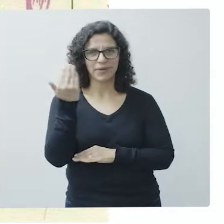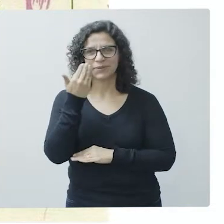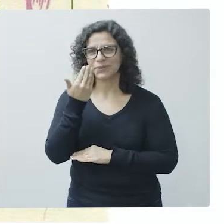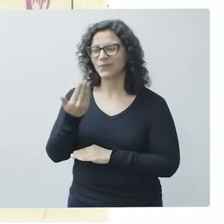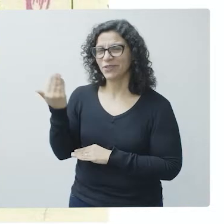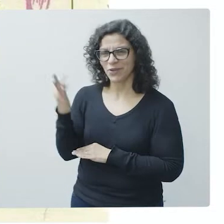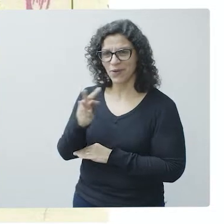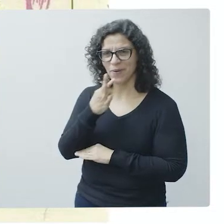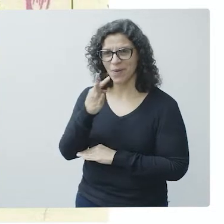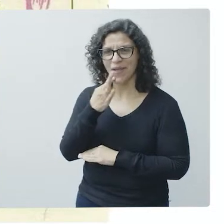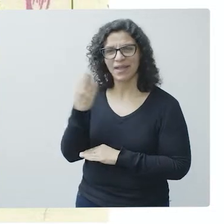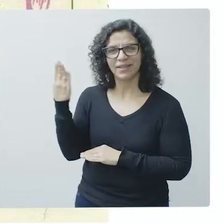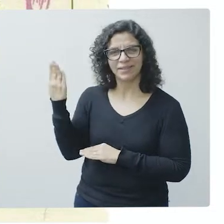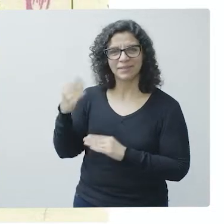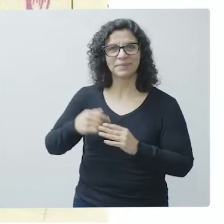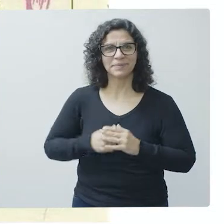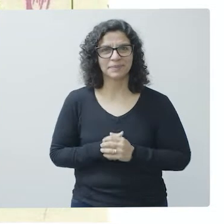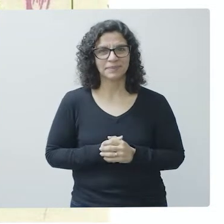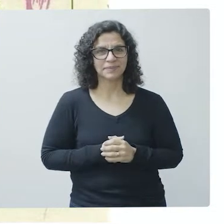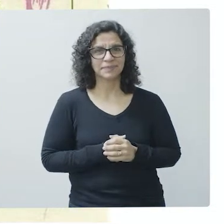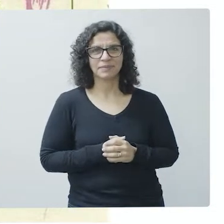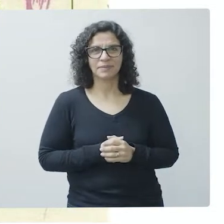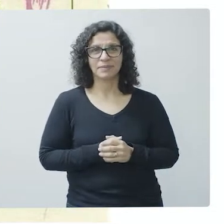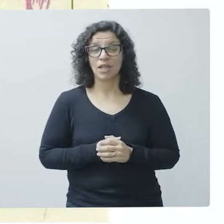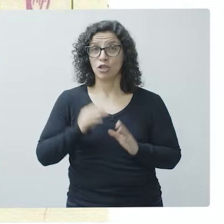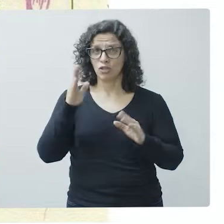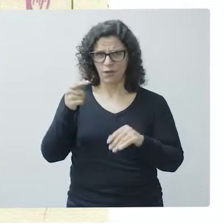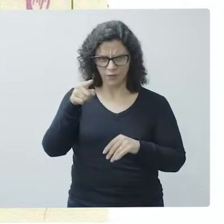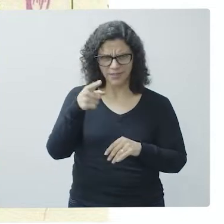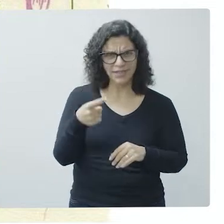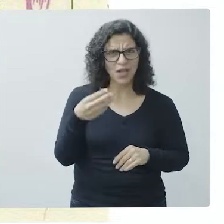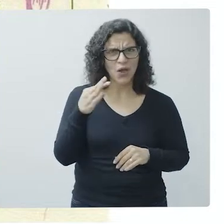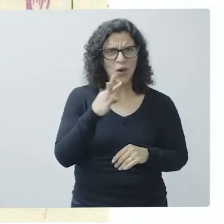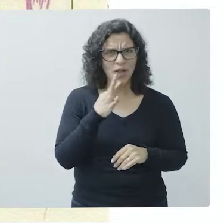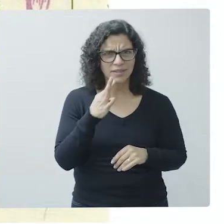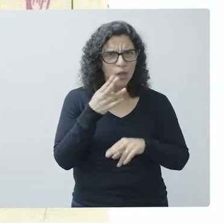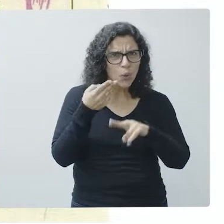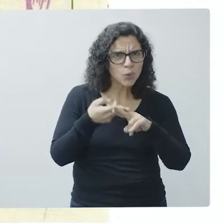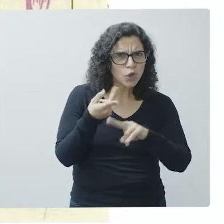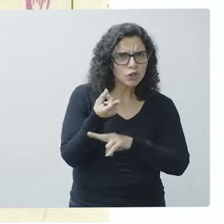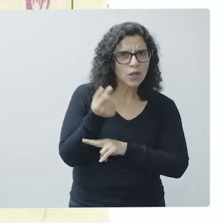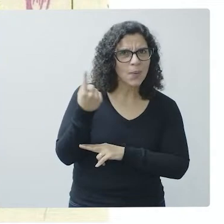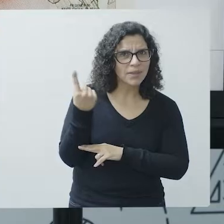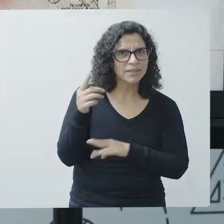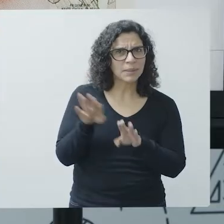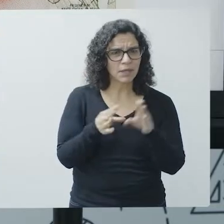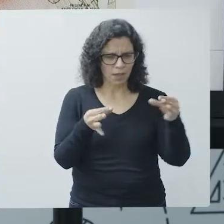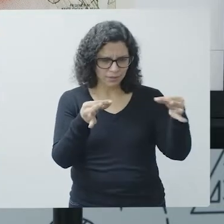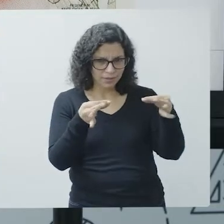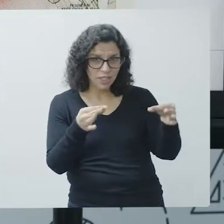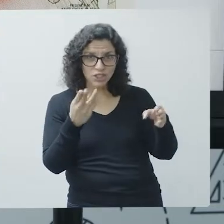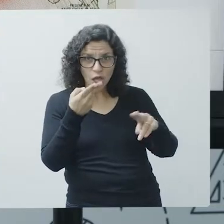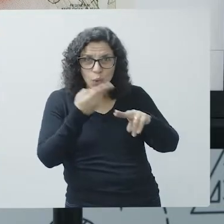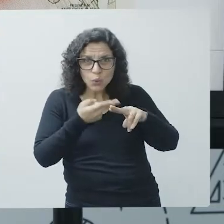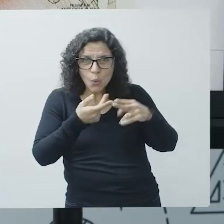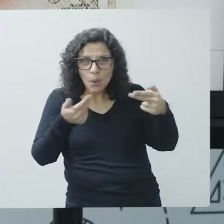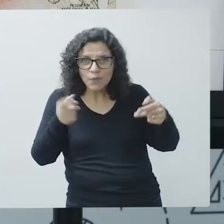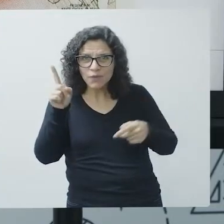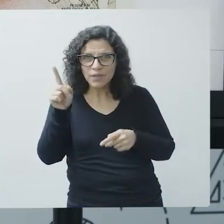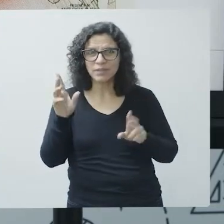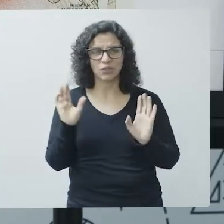brasileira. Conhecem essa cédula? Fez parte da vida de vocês essa cédula? Pegaram alguma